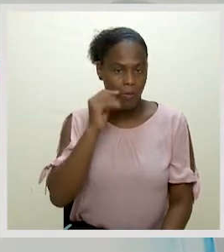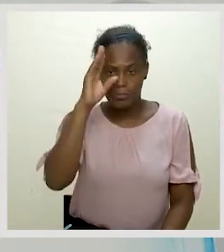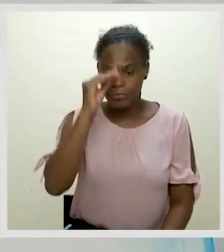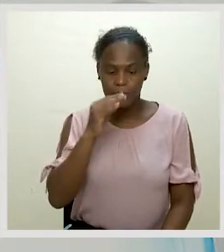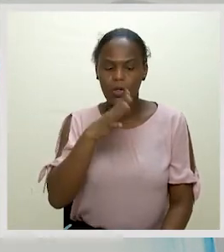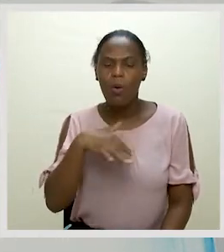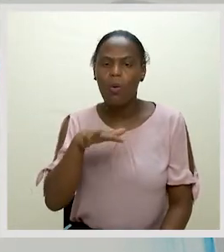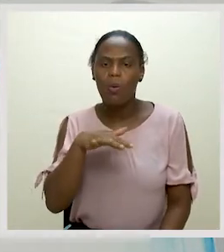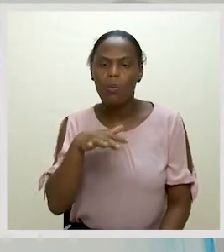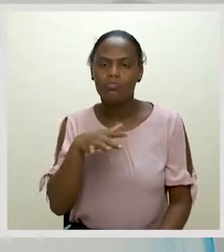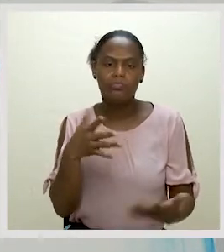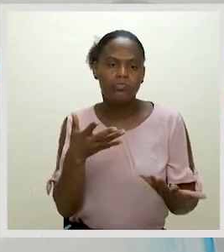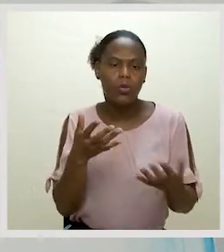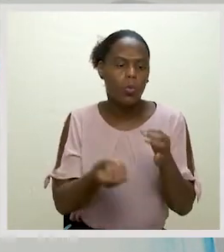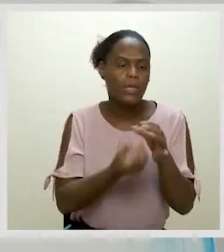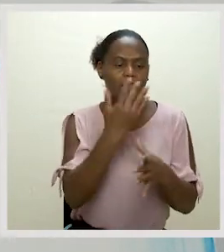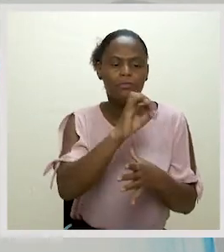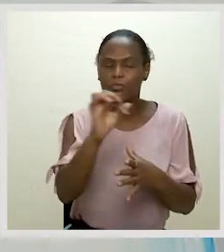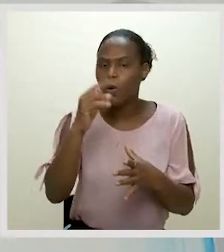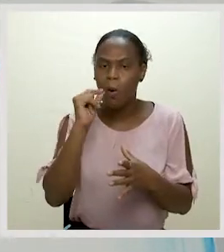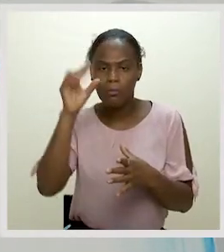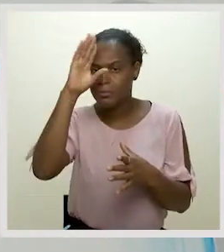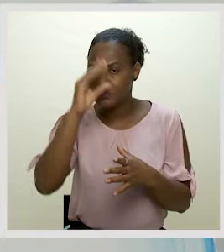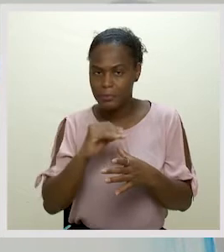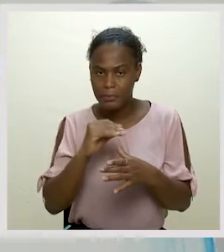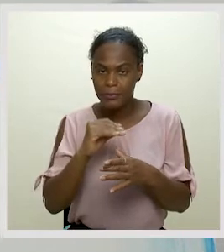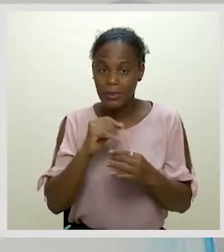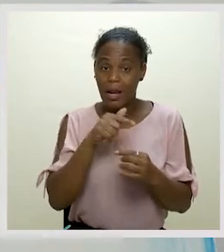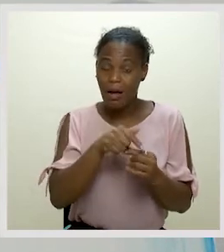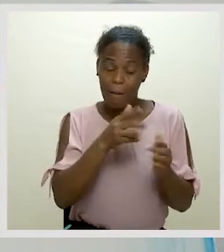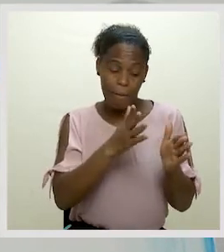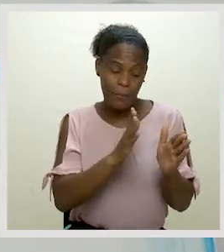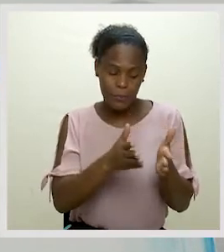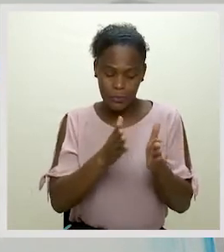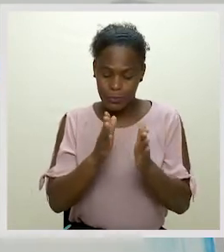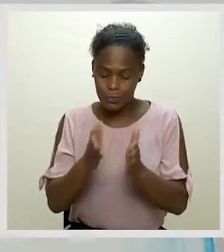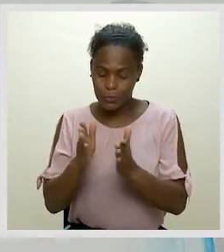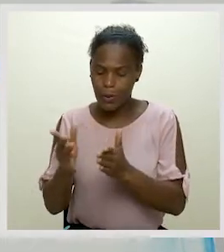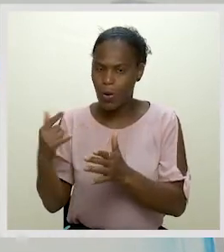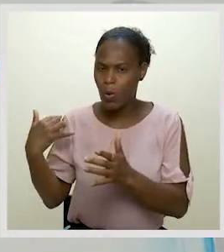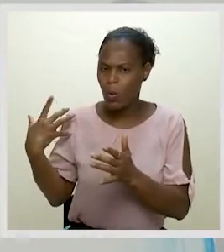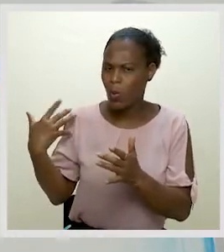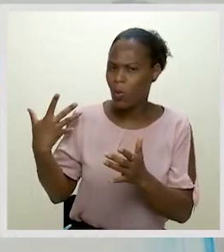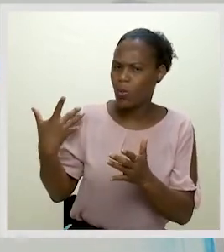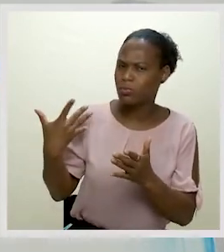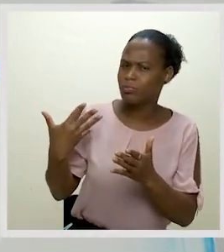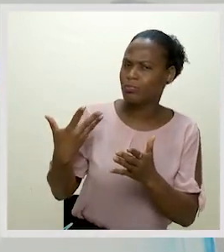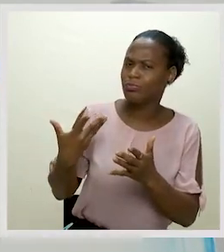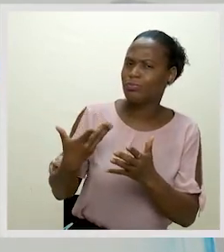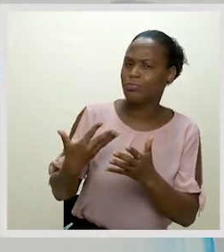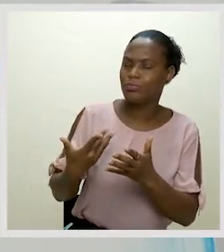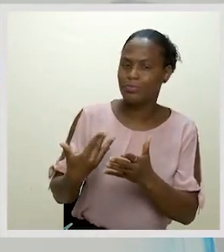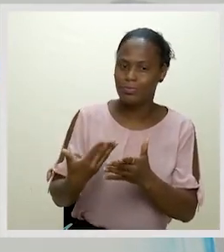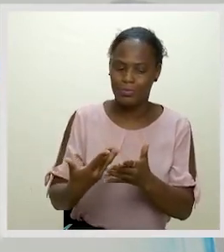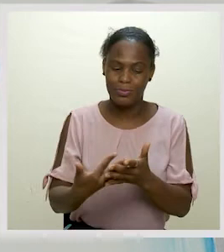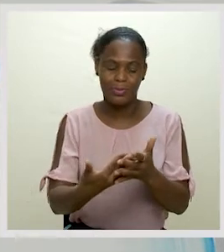de onde veio, quais são as suas origens. É um processo muito longo,